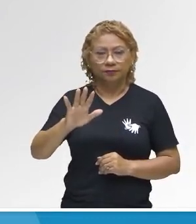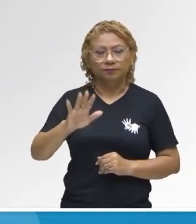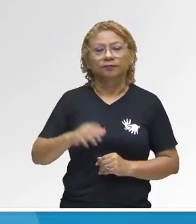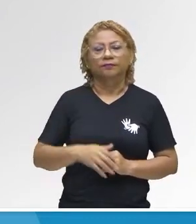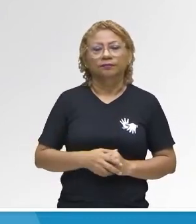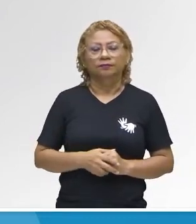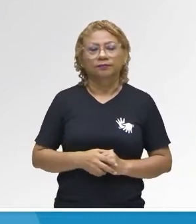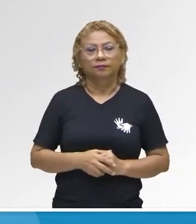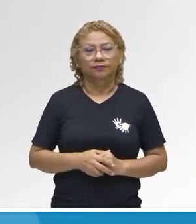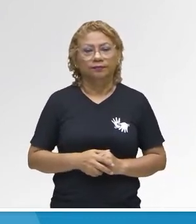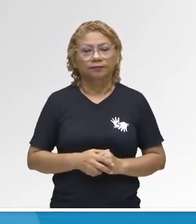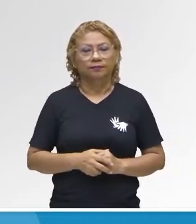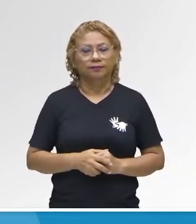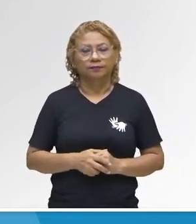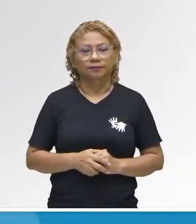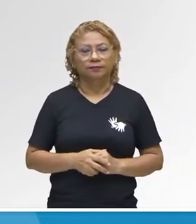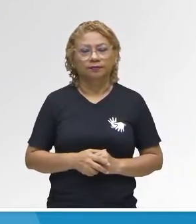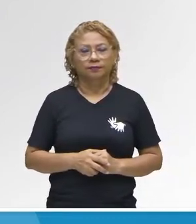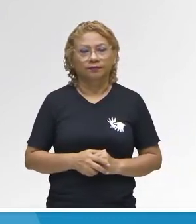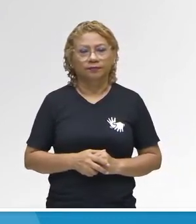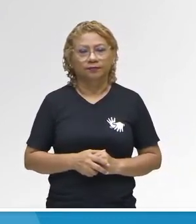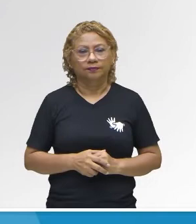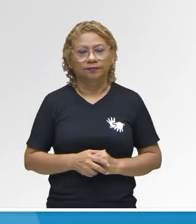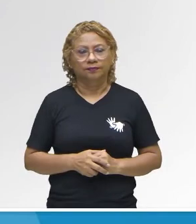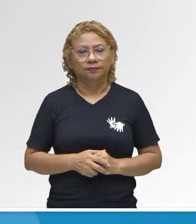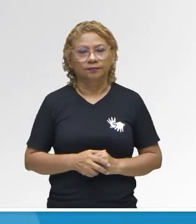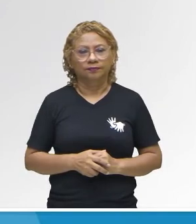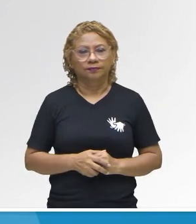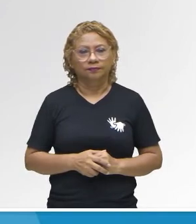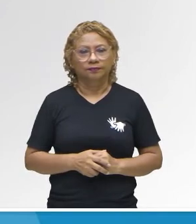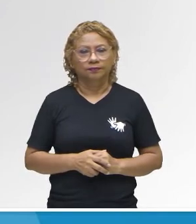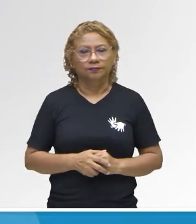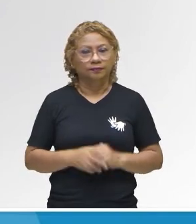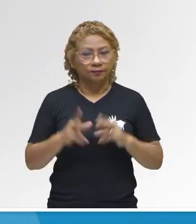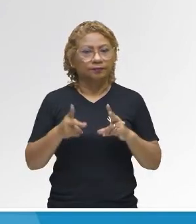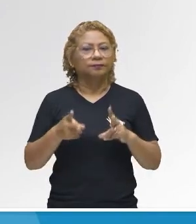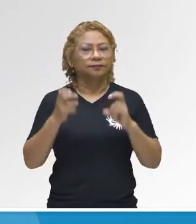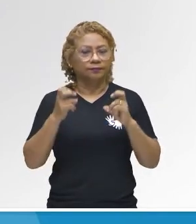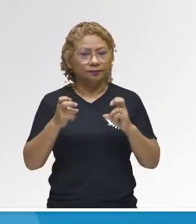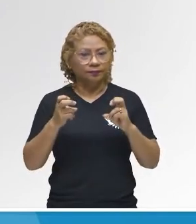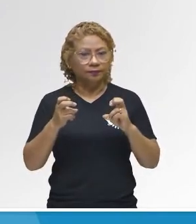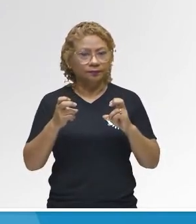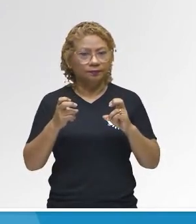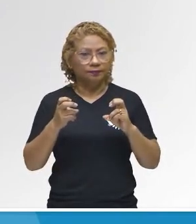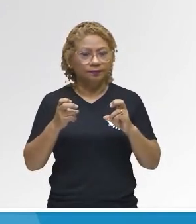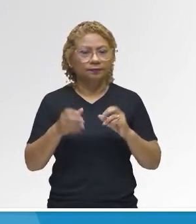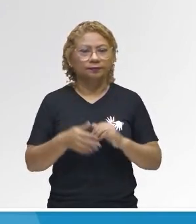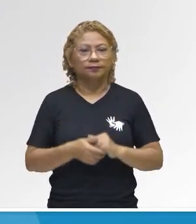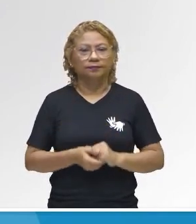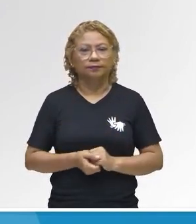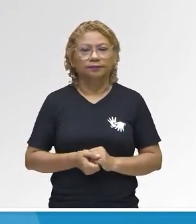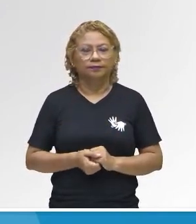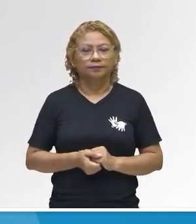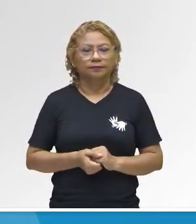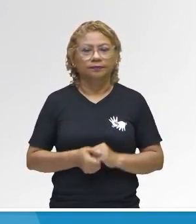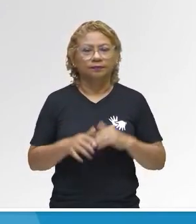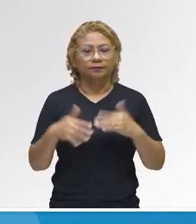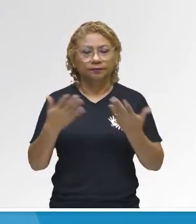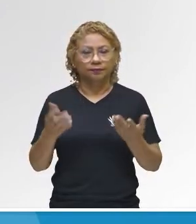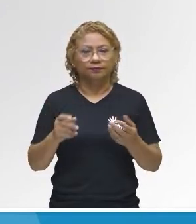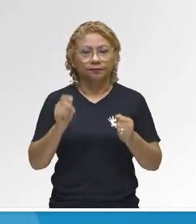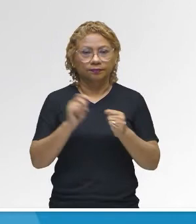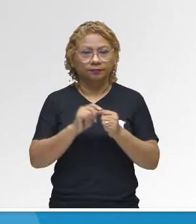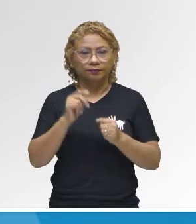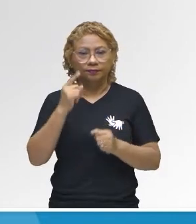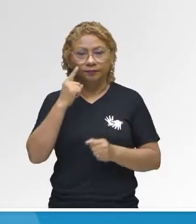né? Nesse plano alfa aqui, que é esse plano mais azul. Okay? Então, quando eu fizer essa